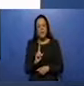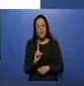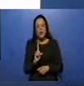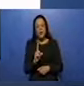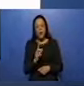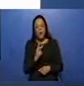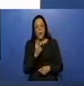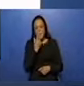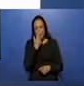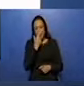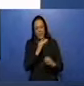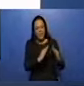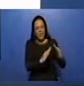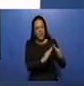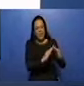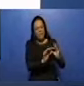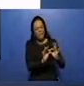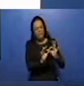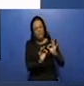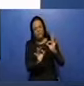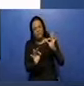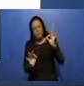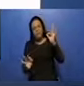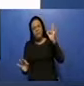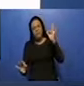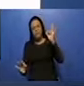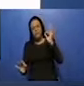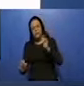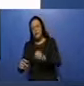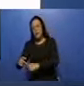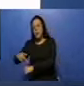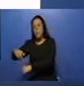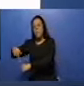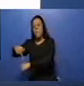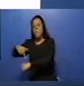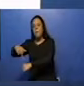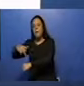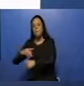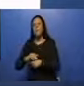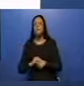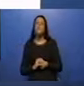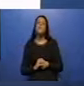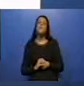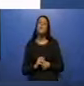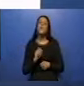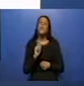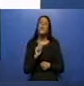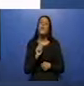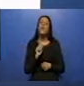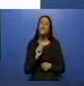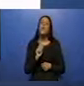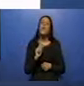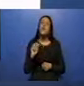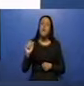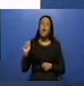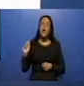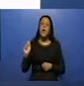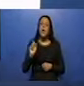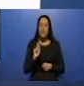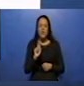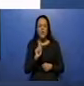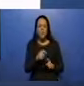distante da pátria. Vamos responder o que se pede na alternativa A. Quem eram os personagens